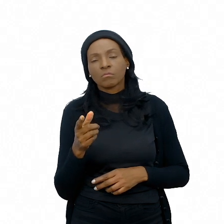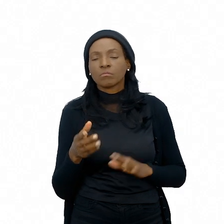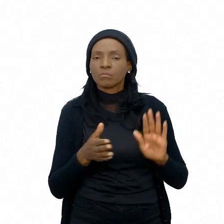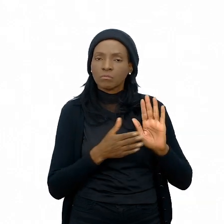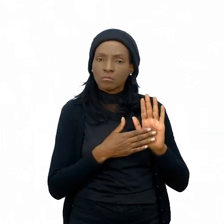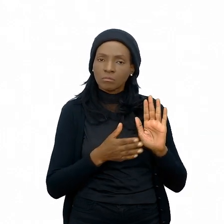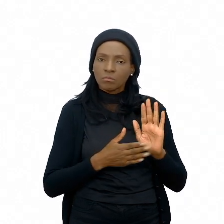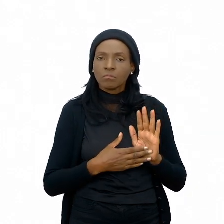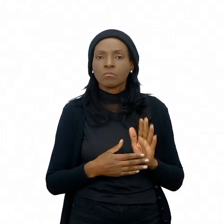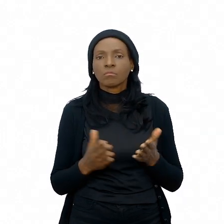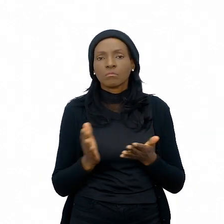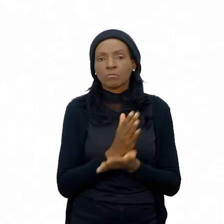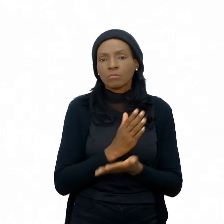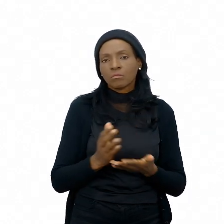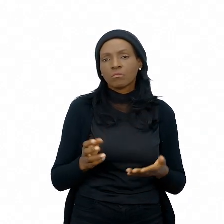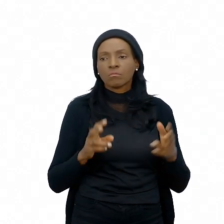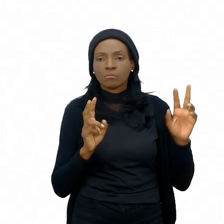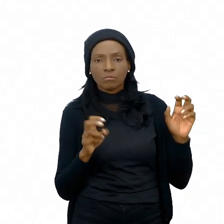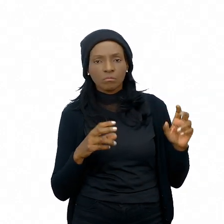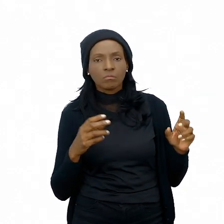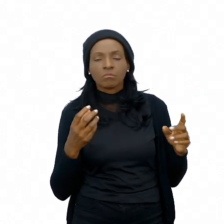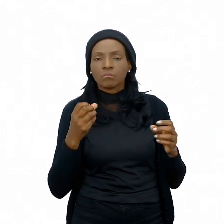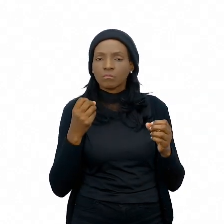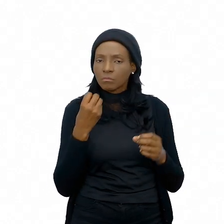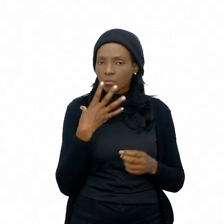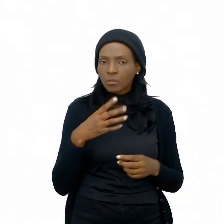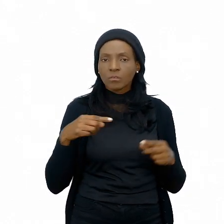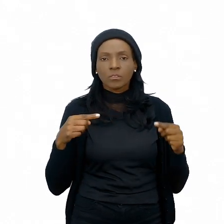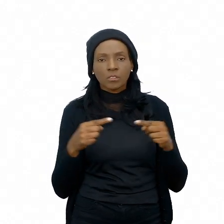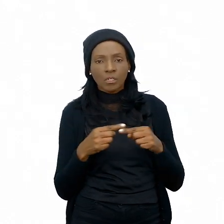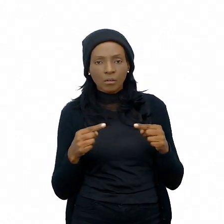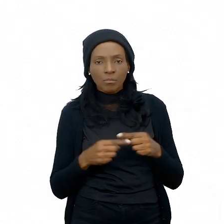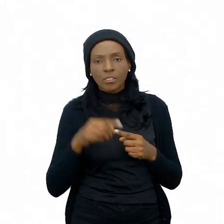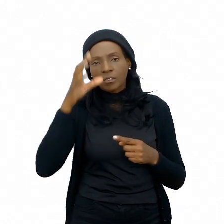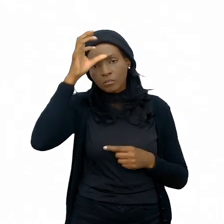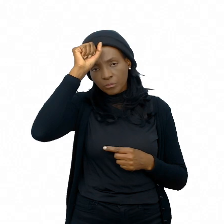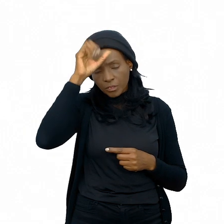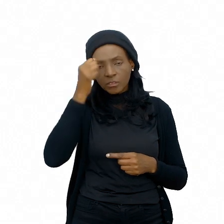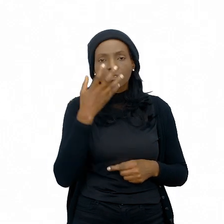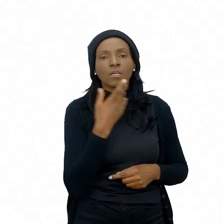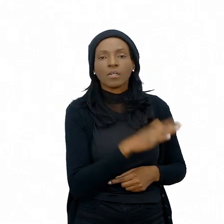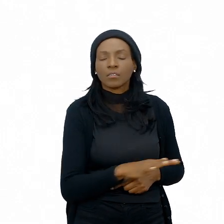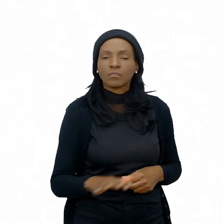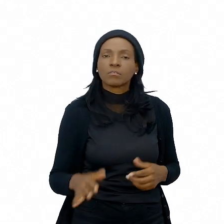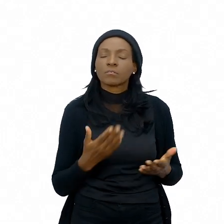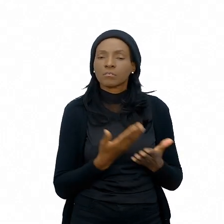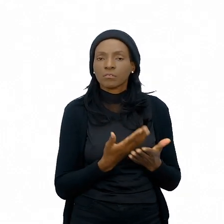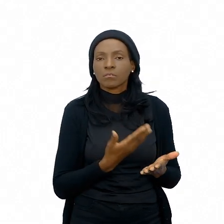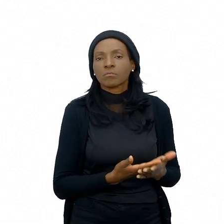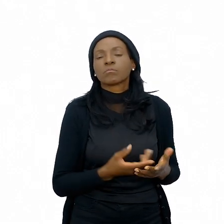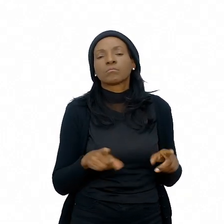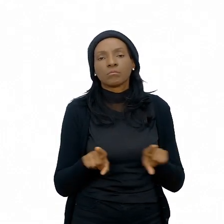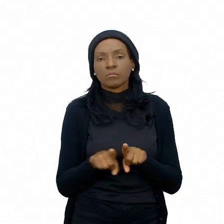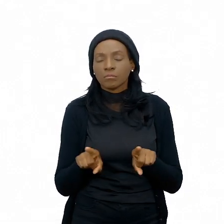propor intervenções mais adequadas às necessidades de aprendizagem deles e também